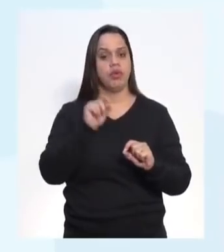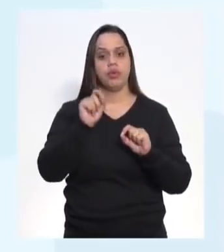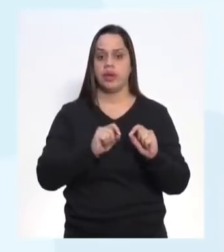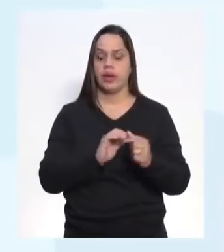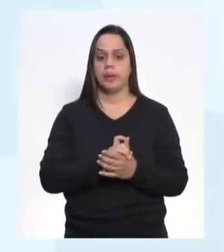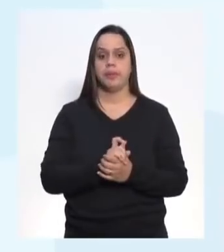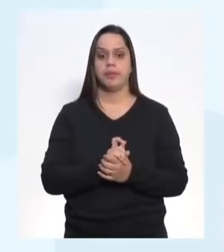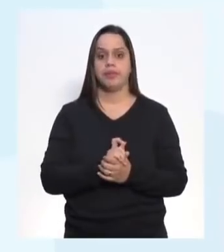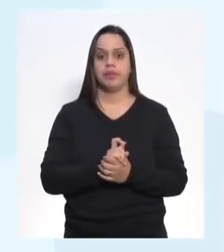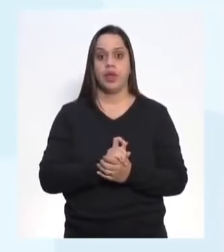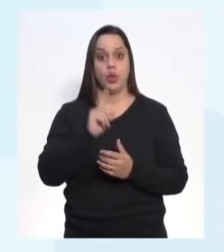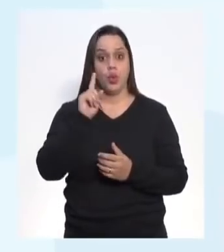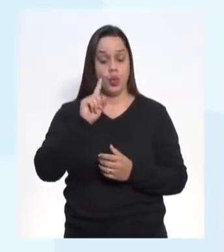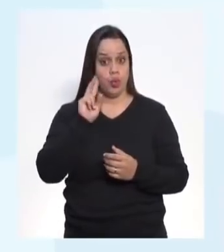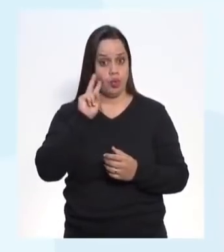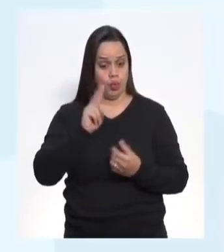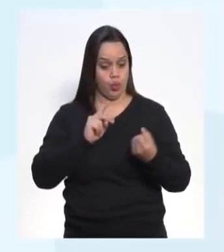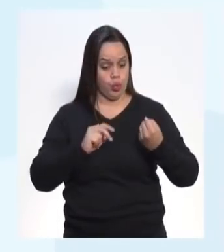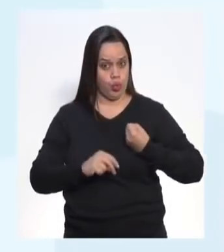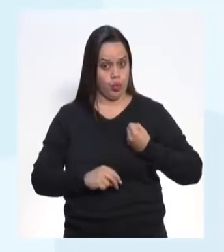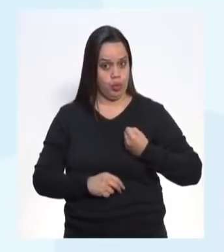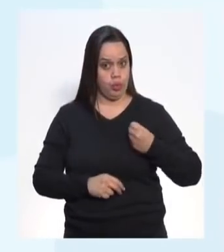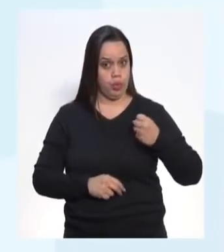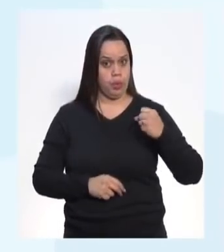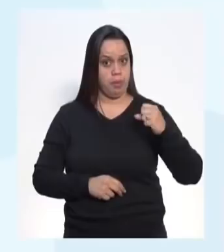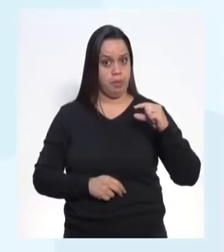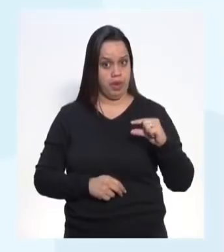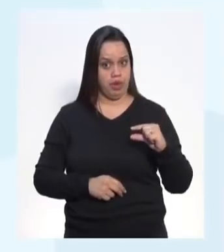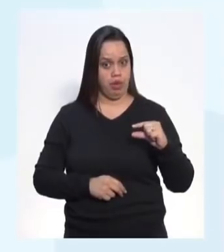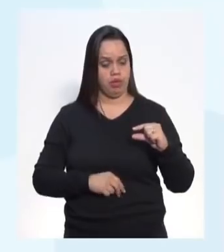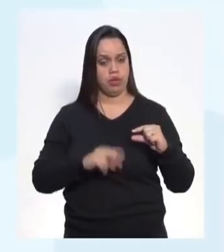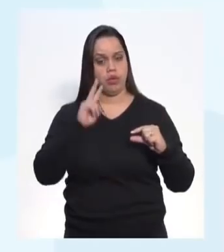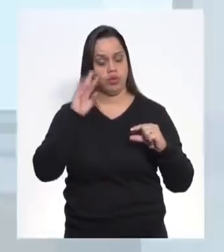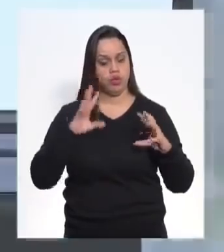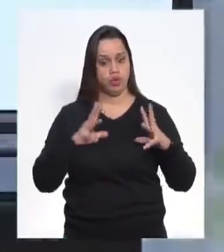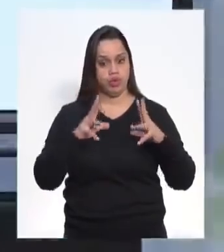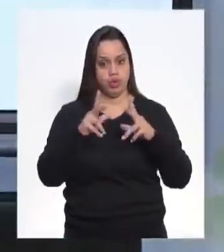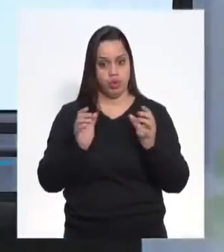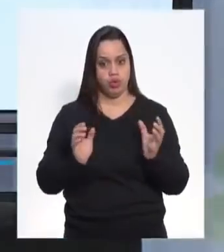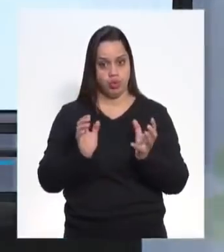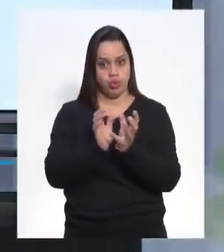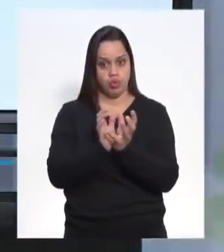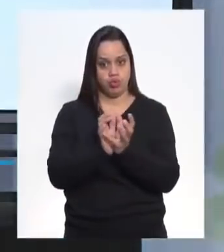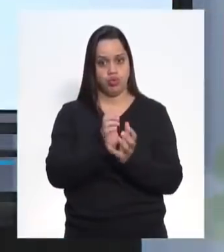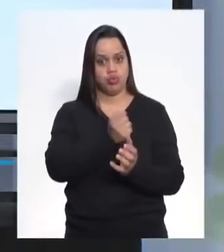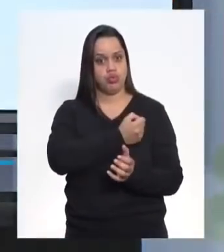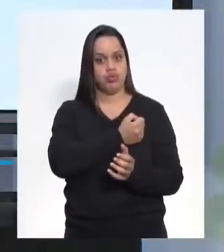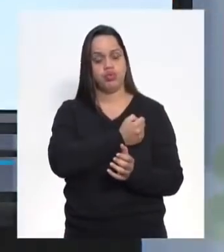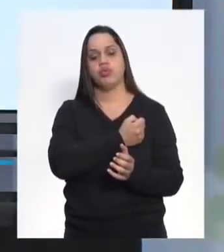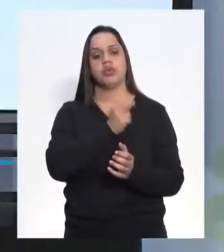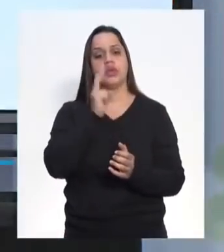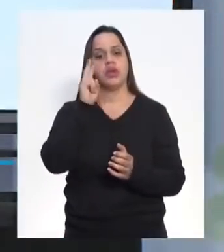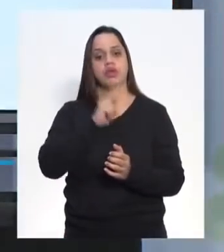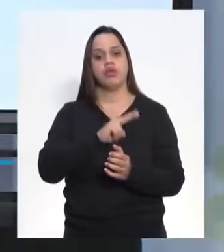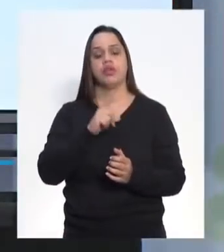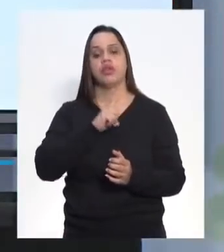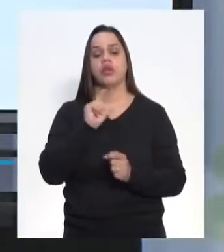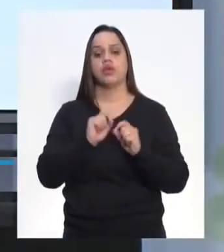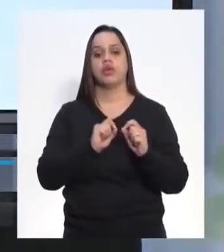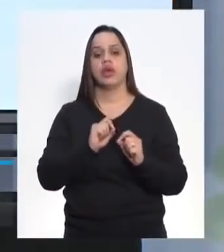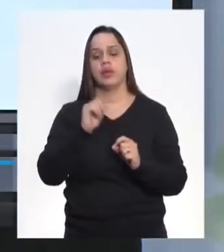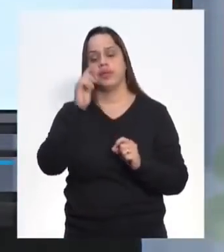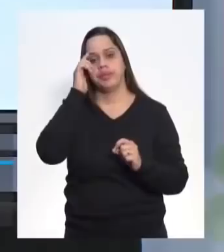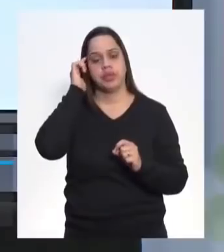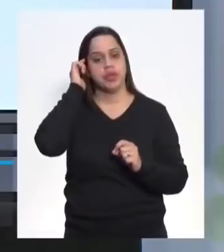valor da sequência, né? No começo dessa sequência. Então, do conjunto aqui, né, Ale? Do conjunto que eu tenho, eu